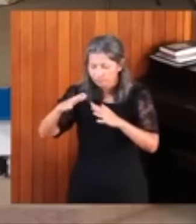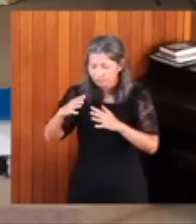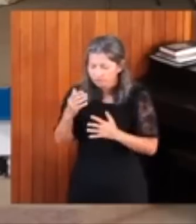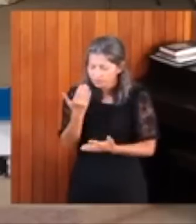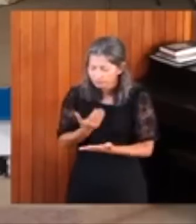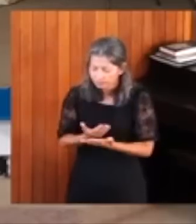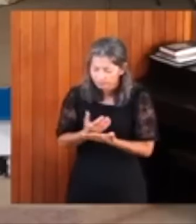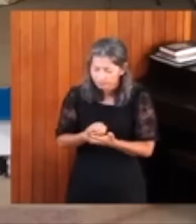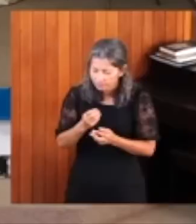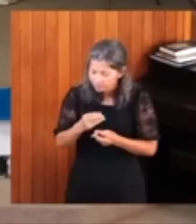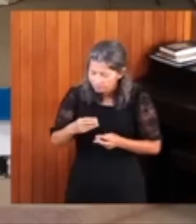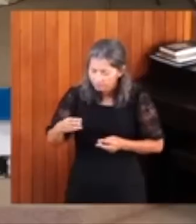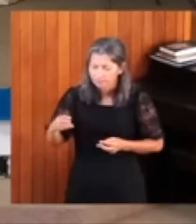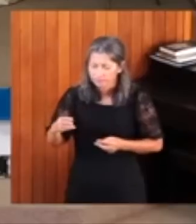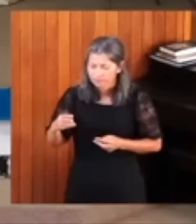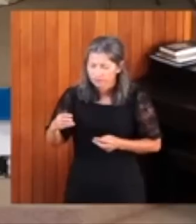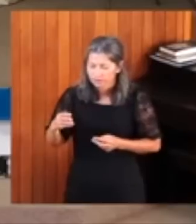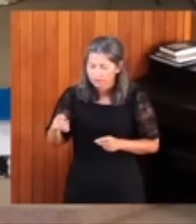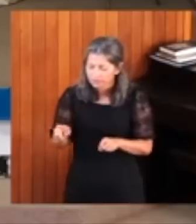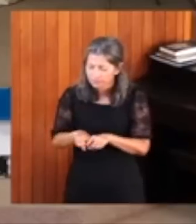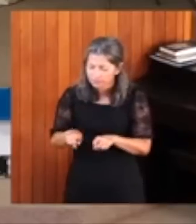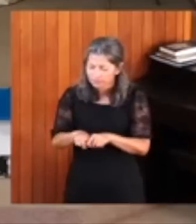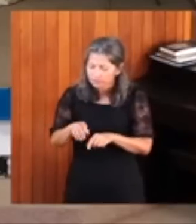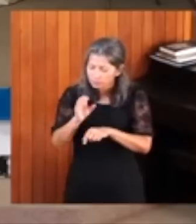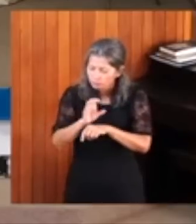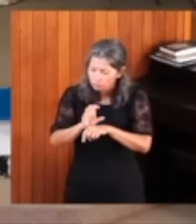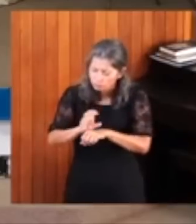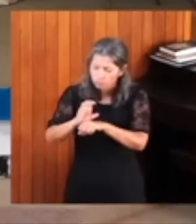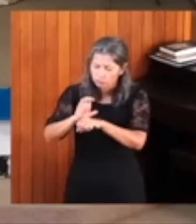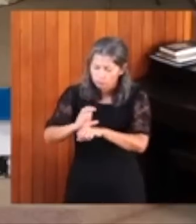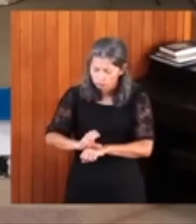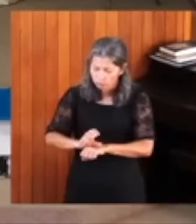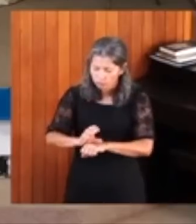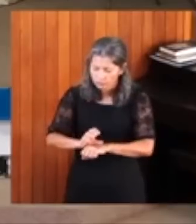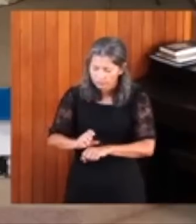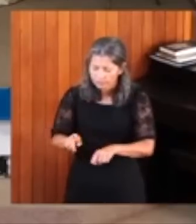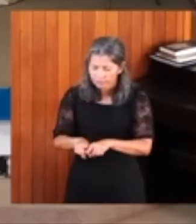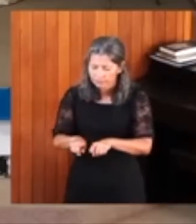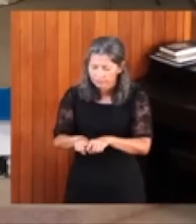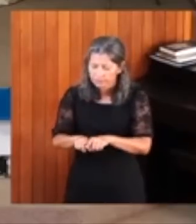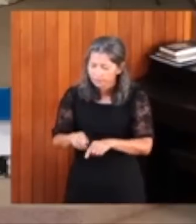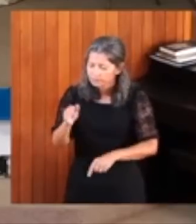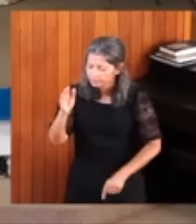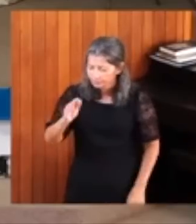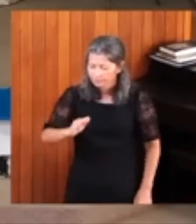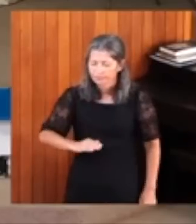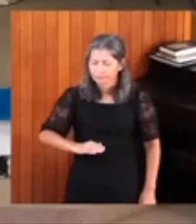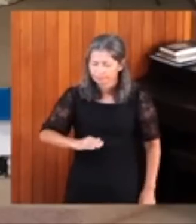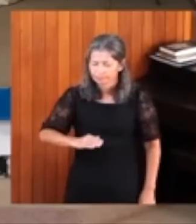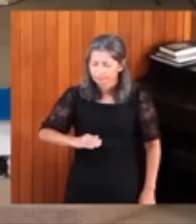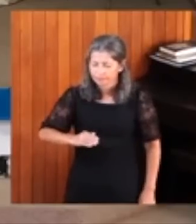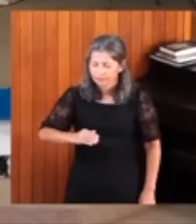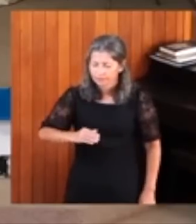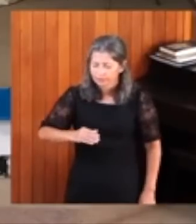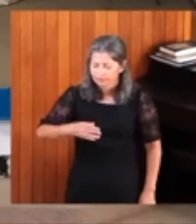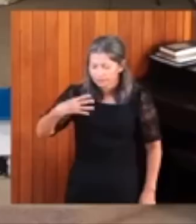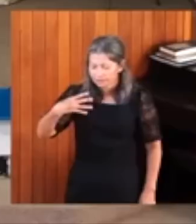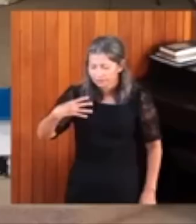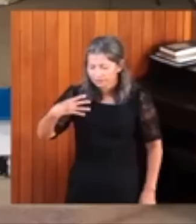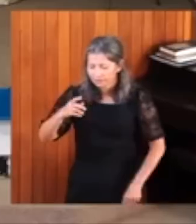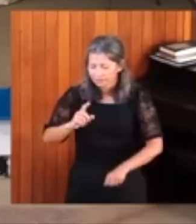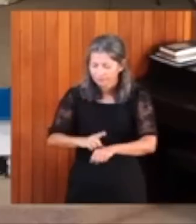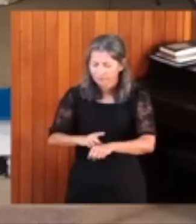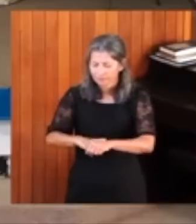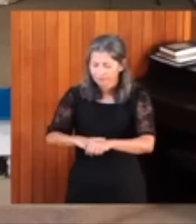infantil, e depois também sobre o culto. E à tarde, às 4 horas, nós queremos estudar mais ainda esse livro e nos encher